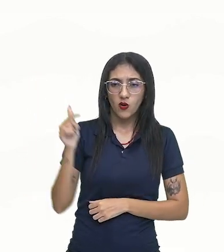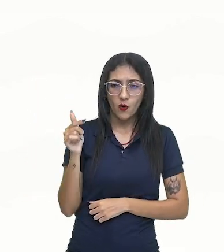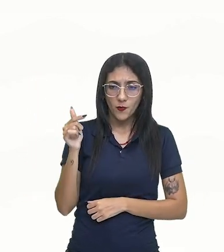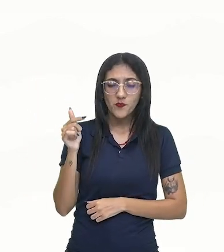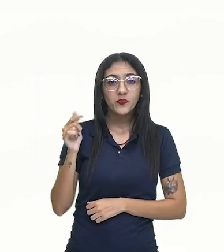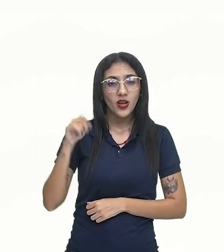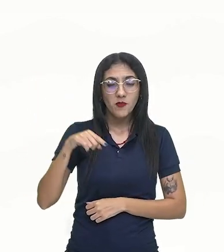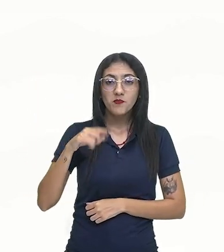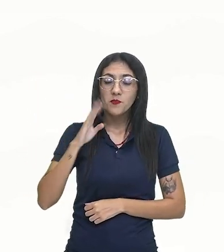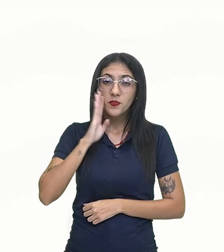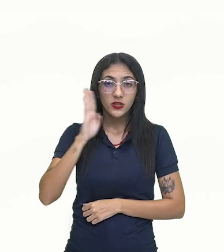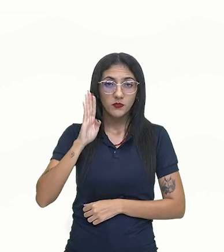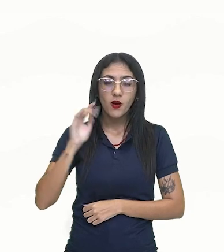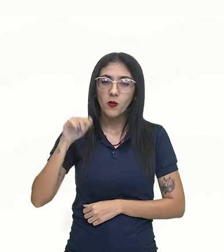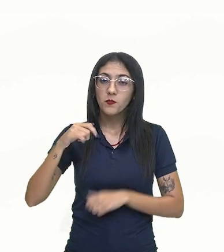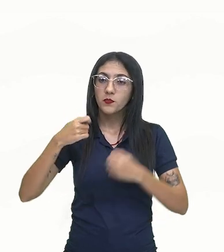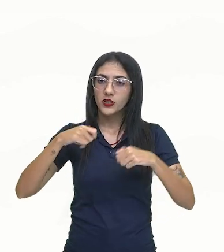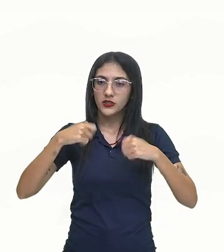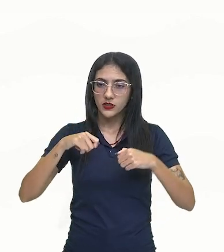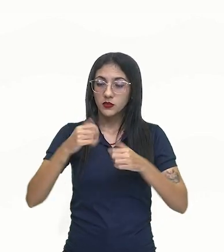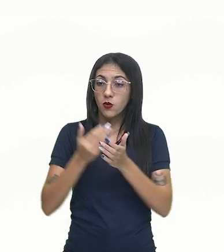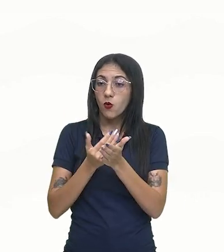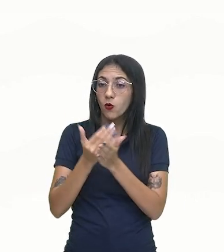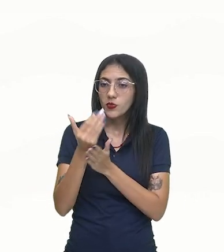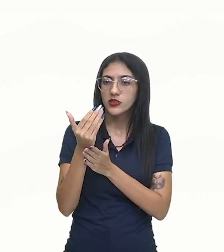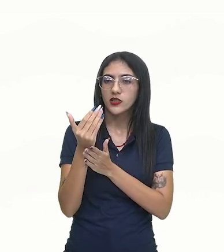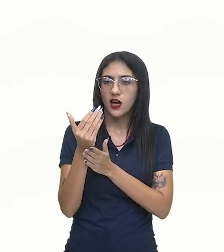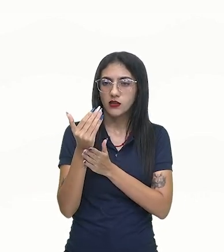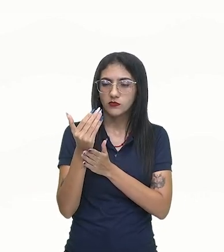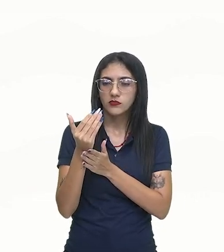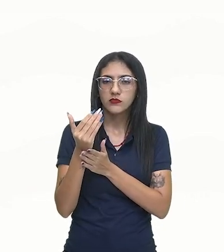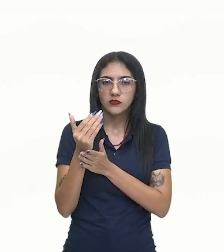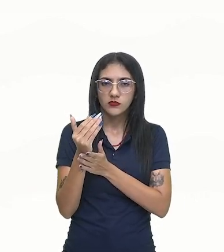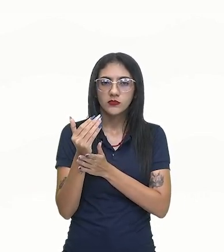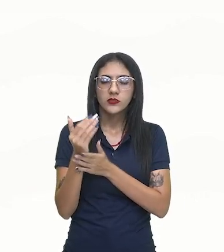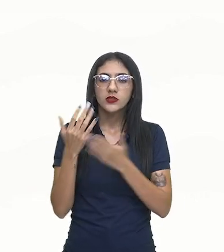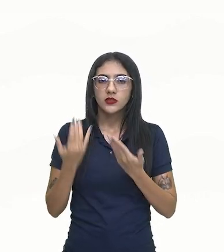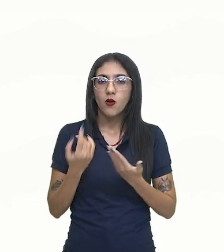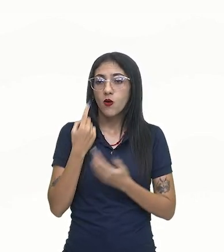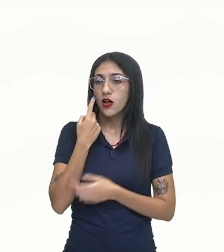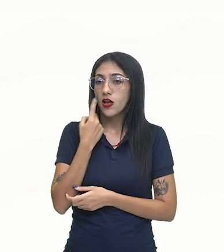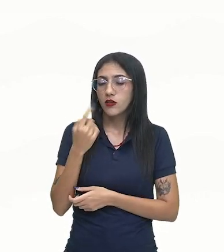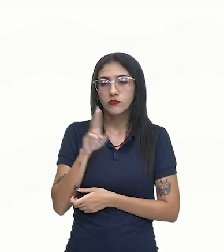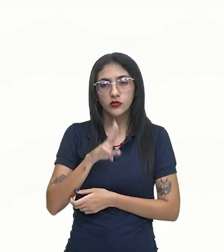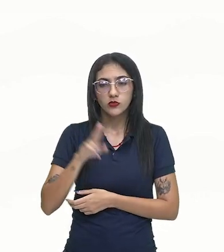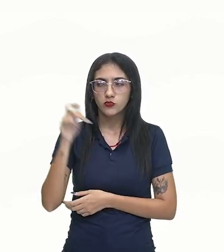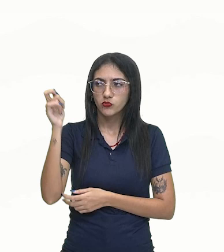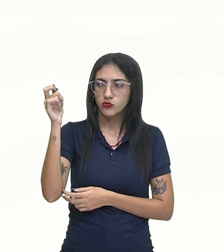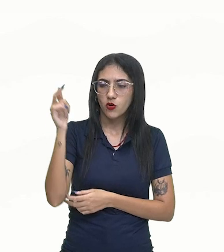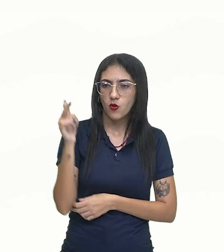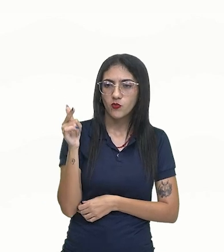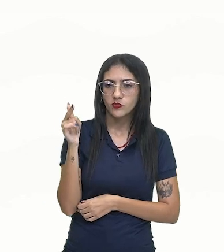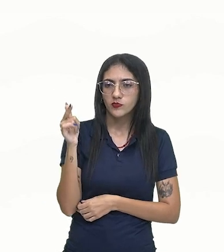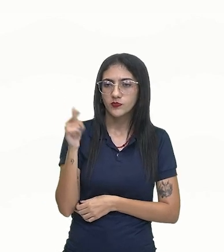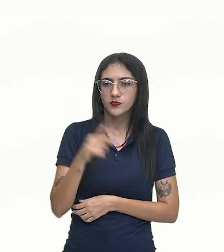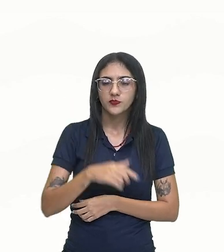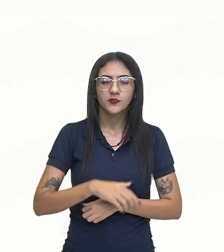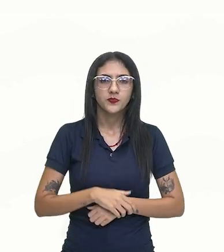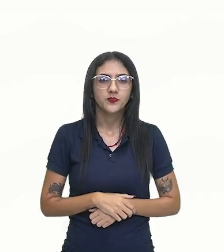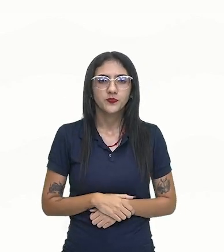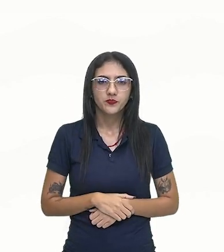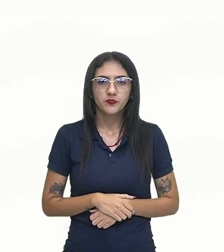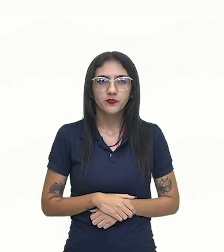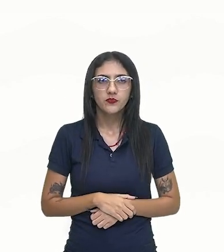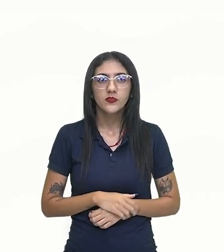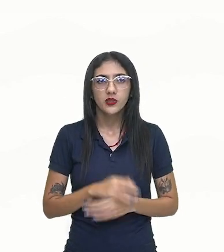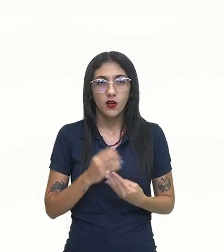né, necessária para começar o processo de fotossíntese, e nesse caso ela está representada pela luz solar. Então, a fase